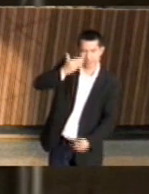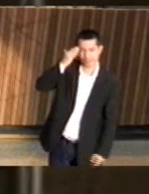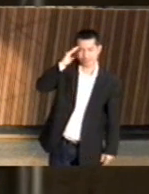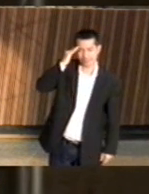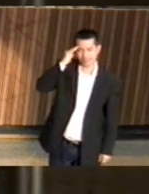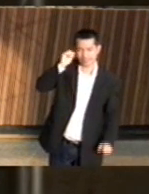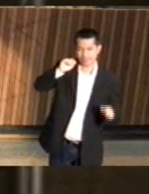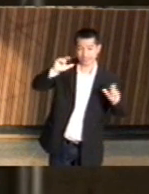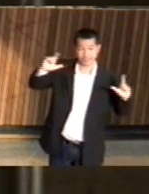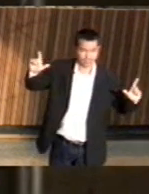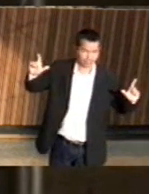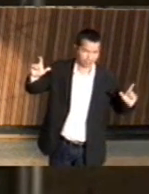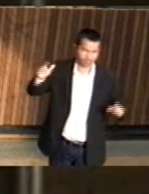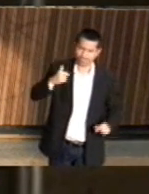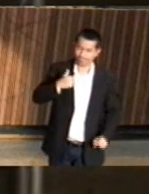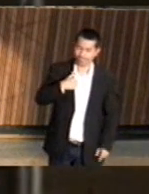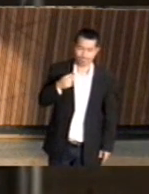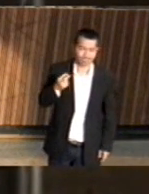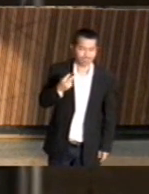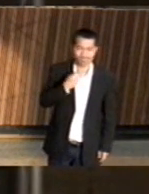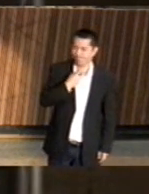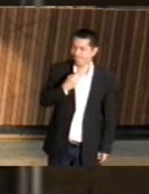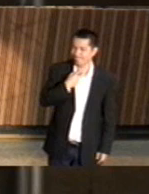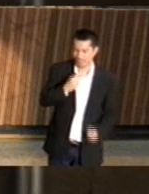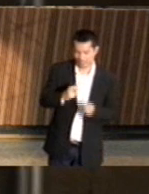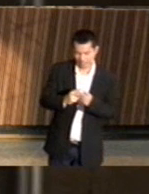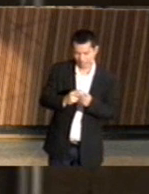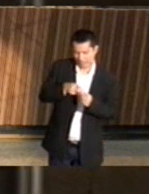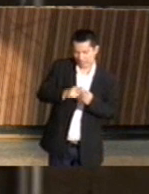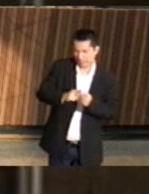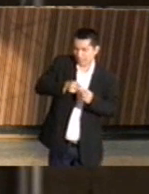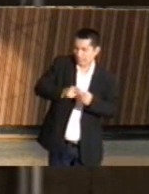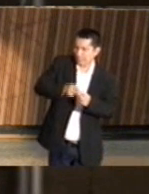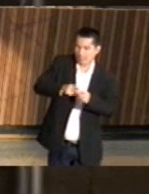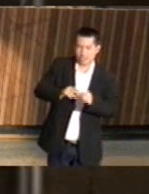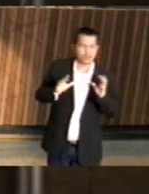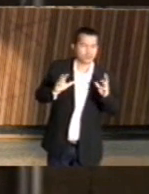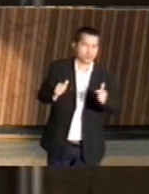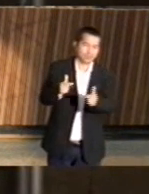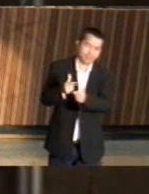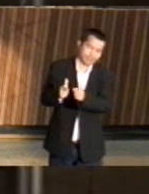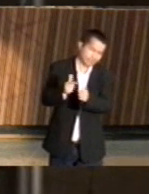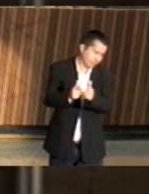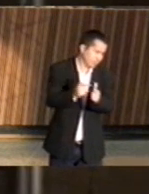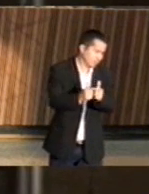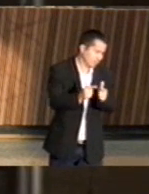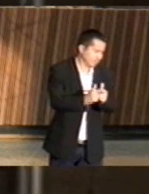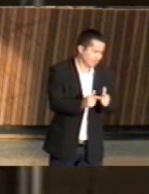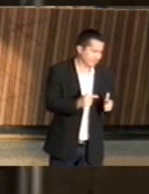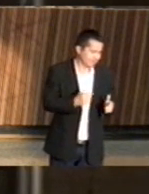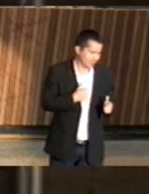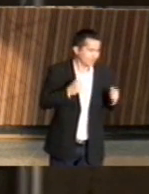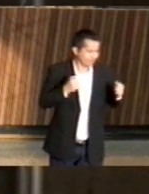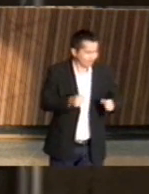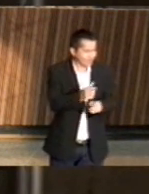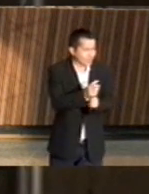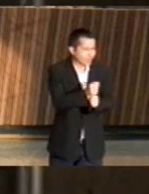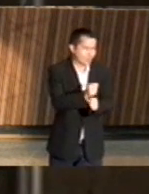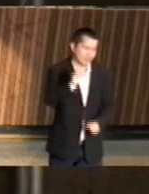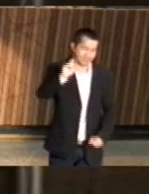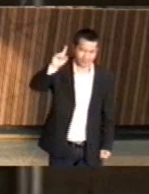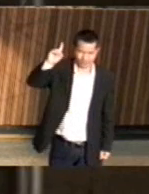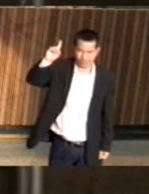as contas. Será que o senhor podia pagar para mim? Chegando em São Paulo eu acerto. E eu fui lá e